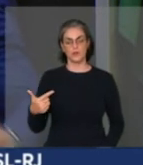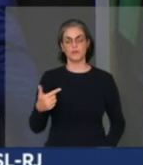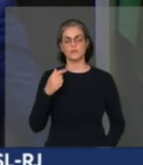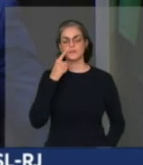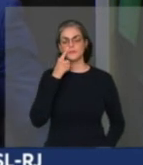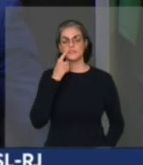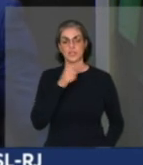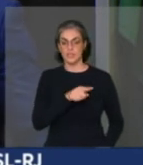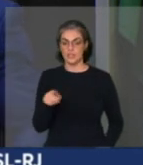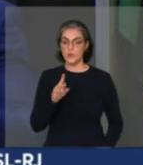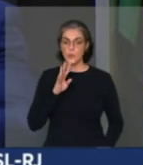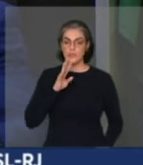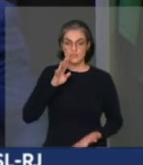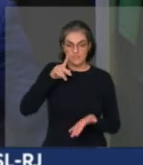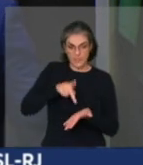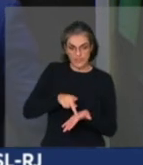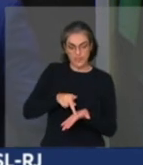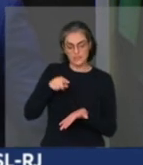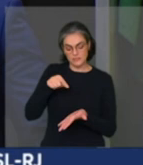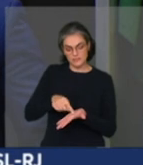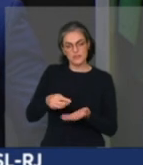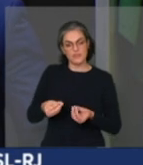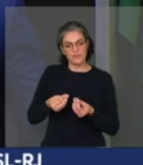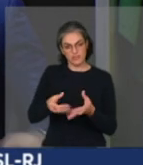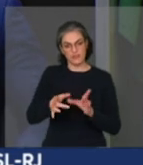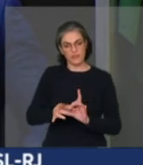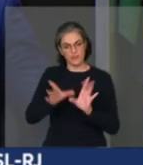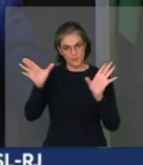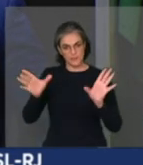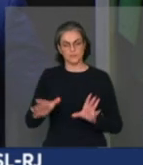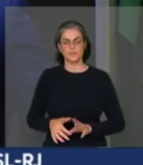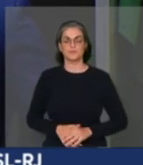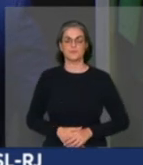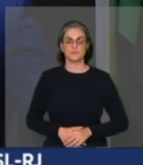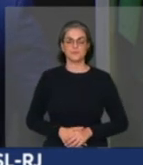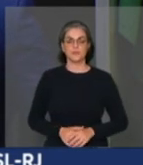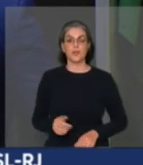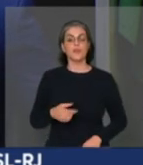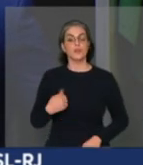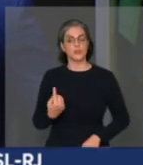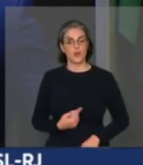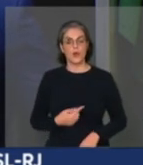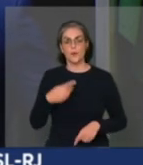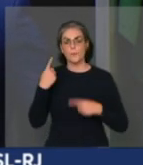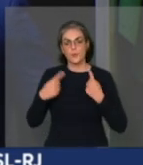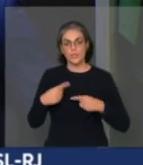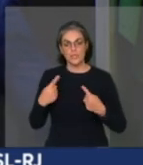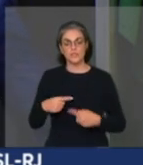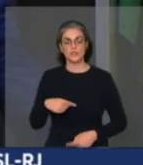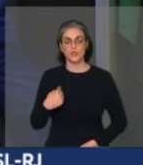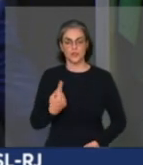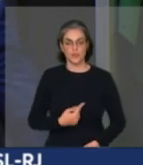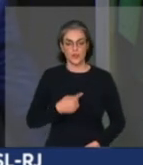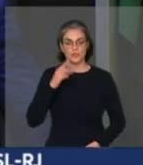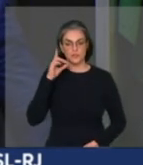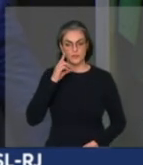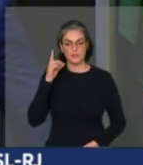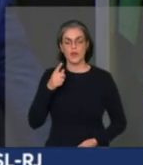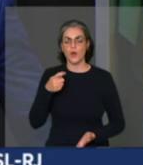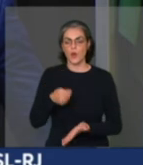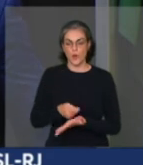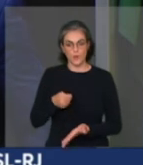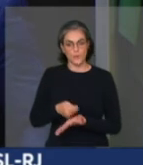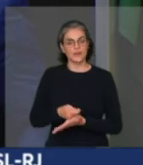Conhecereis a verdade EA verdade vos libertará E nós como políticos não achou parlamentares temos o